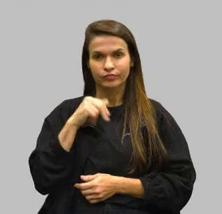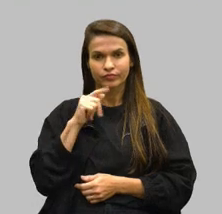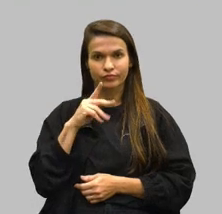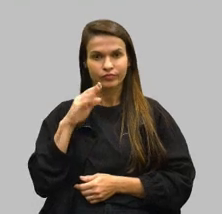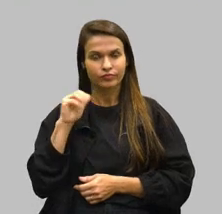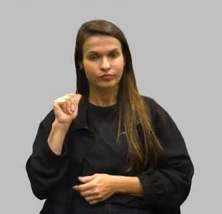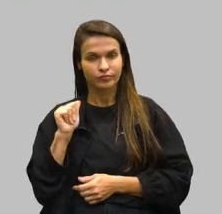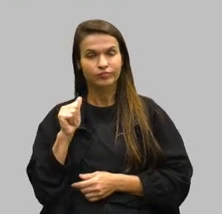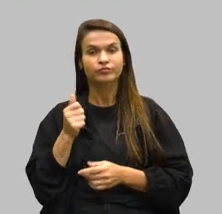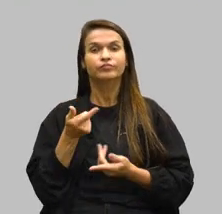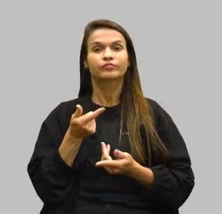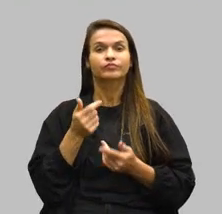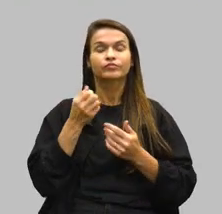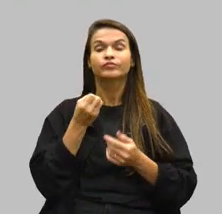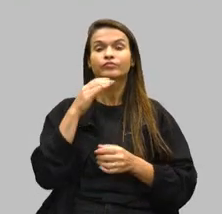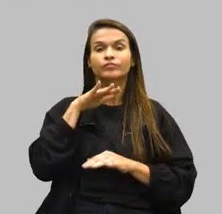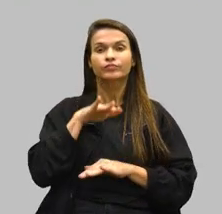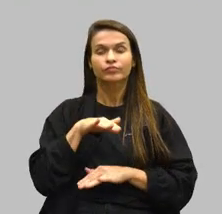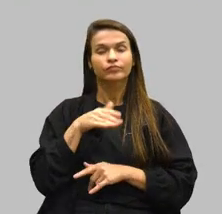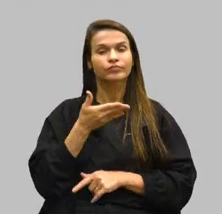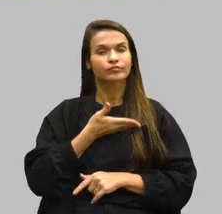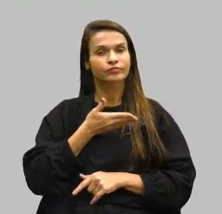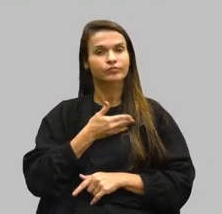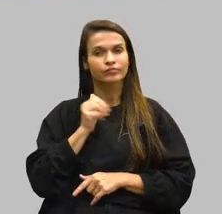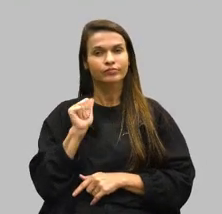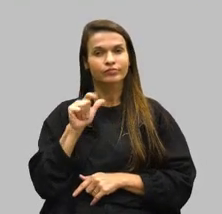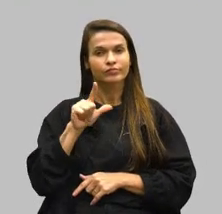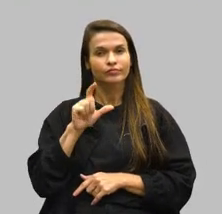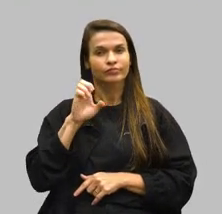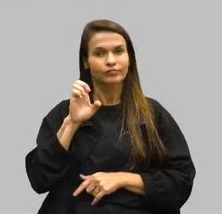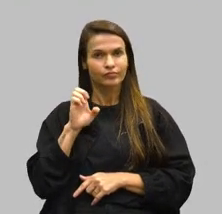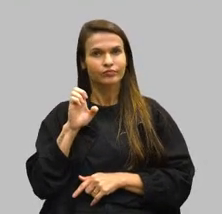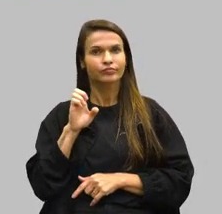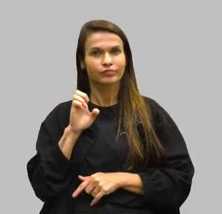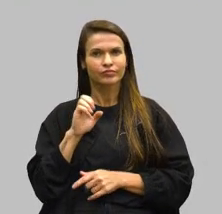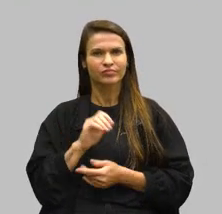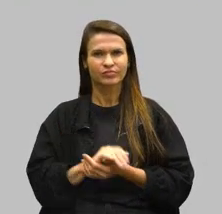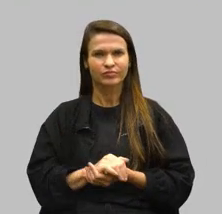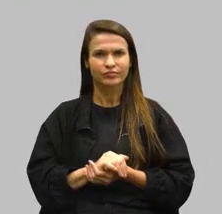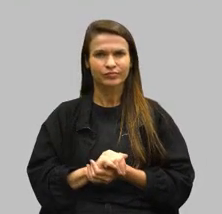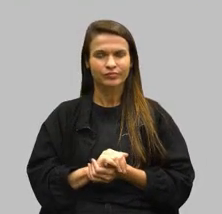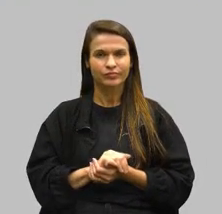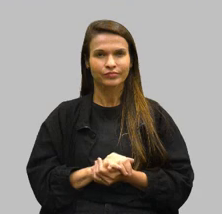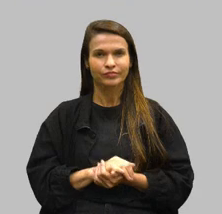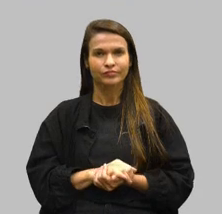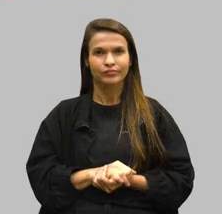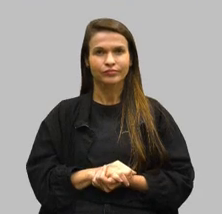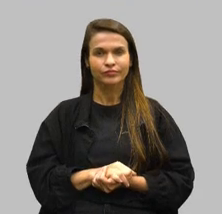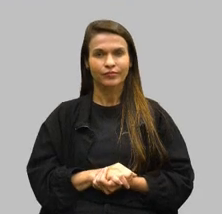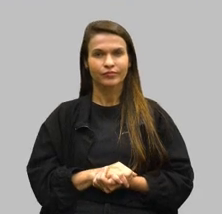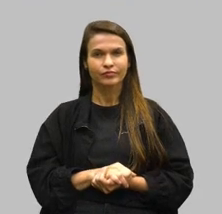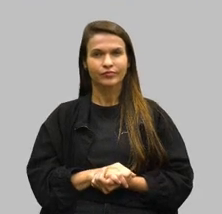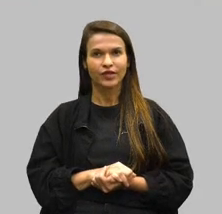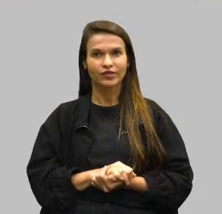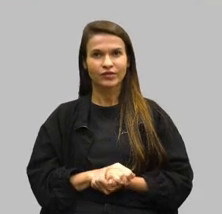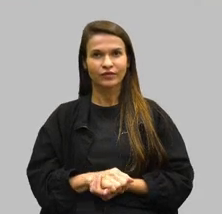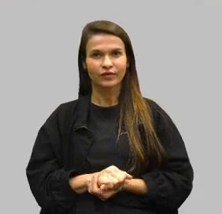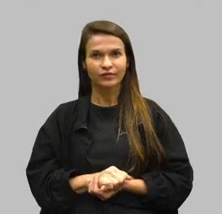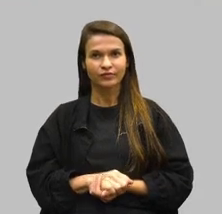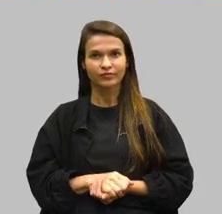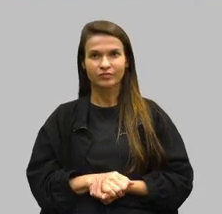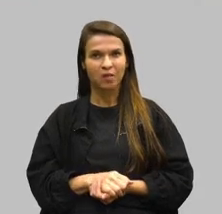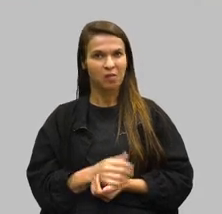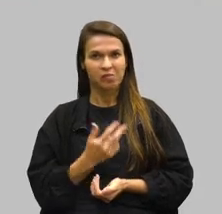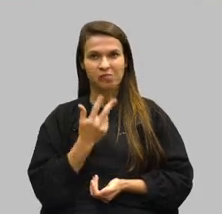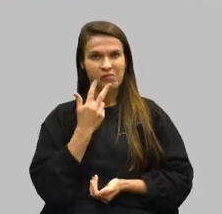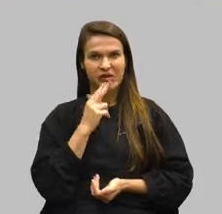nossa colega Alê aê tá parecendo que tem uns se meses que já tá lá Tito hã inteira nem parece que